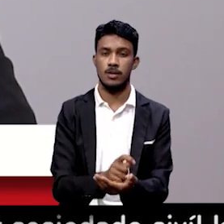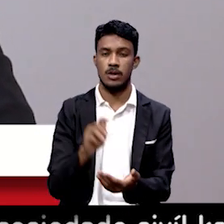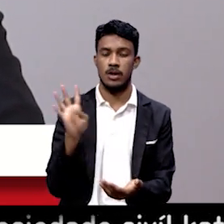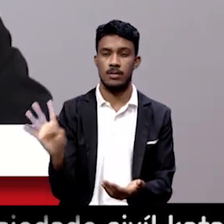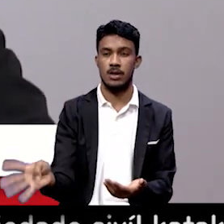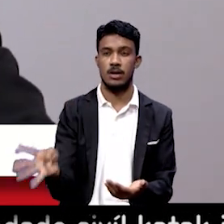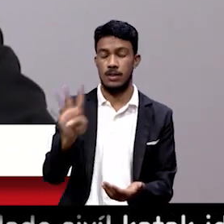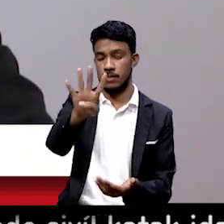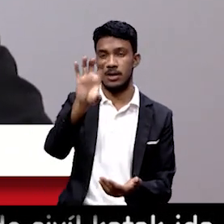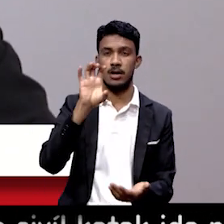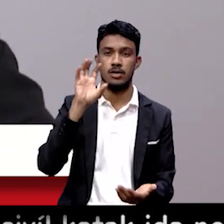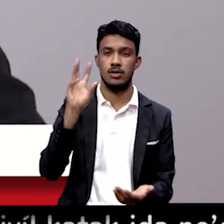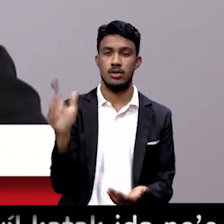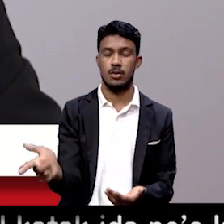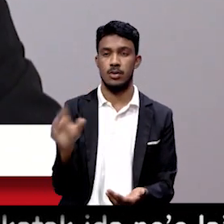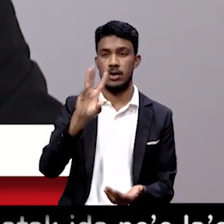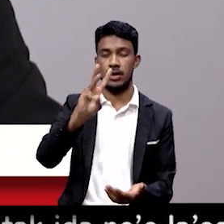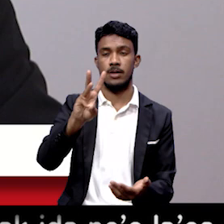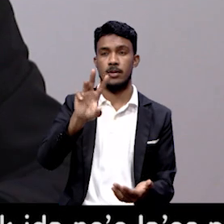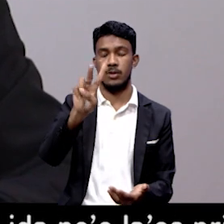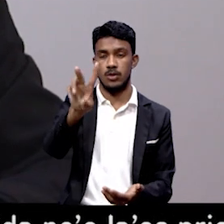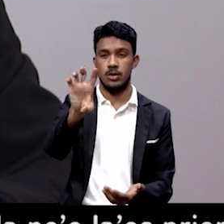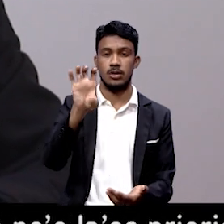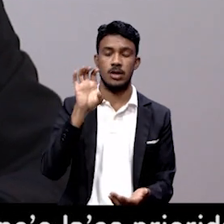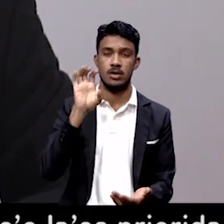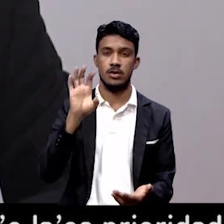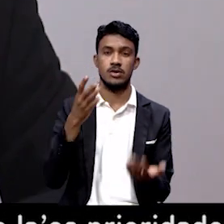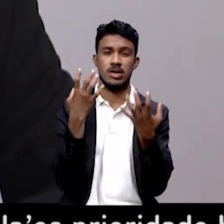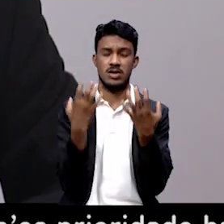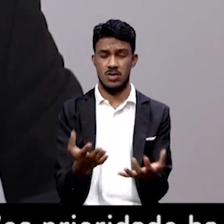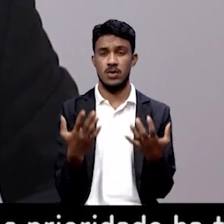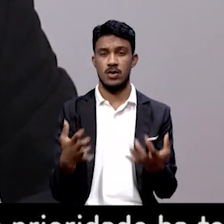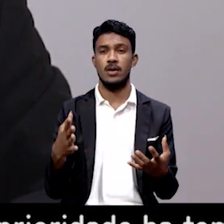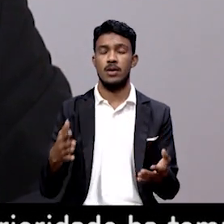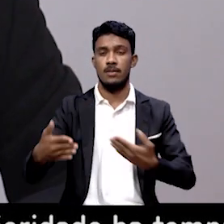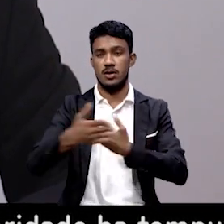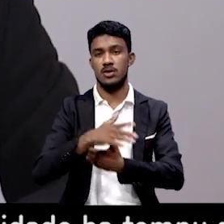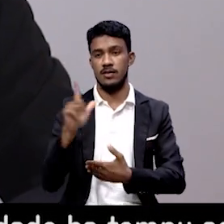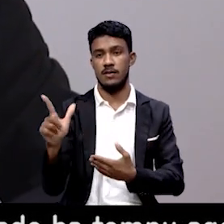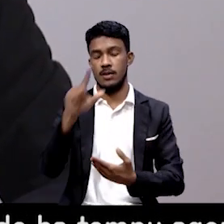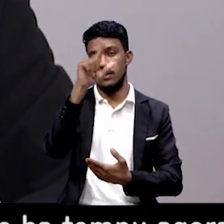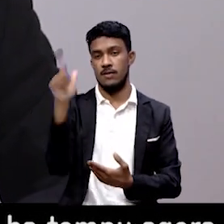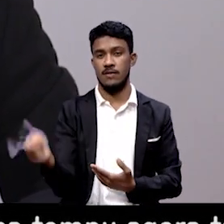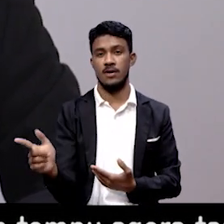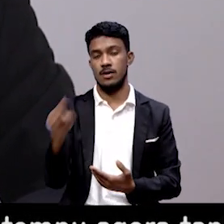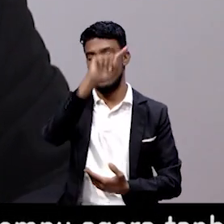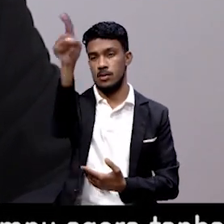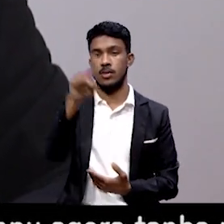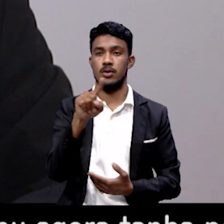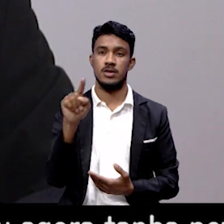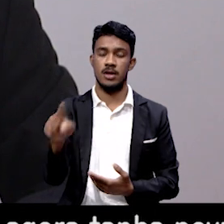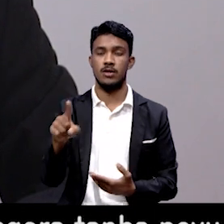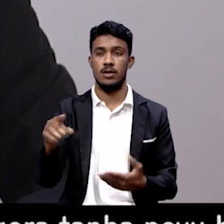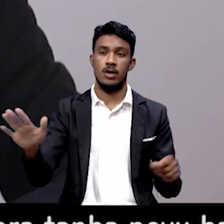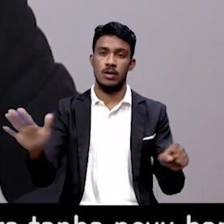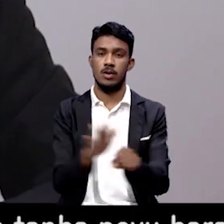a 200 quilo, né? Basic anos vai a 20%, né? Completo ana. Agora o